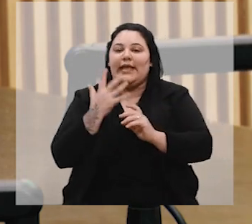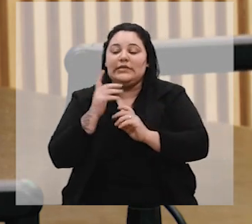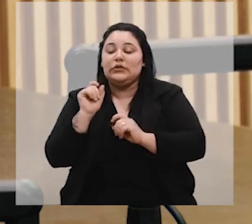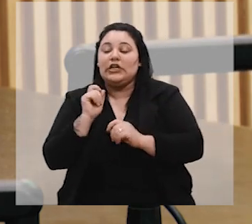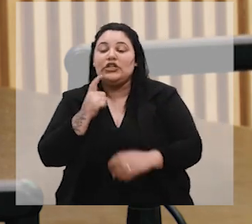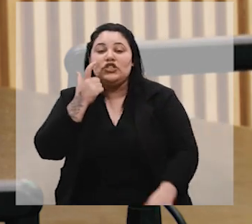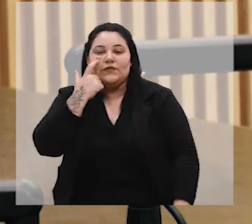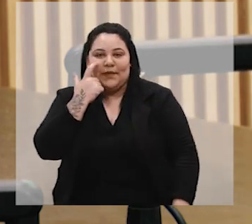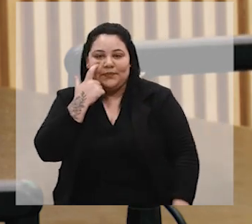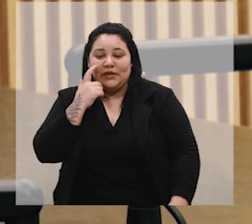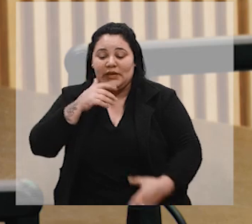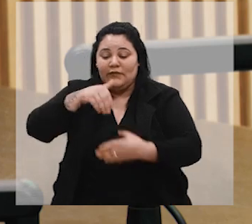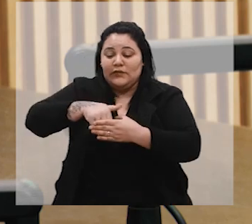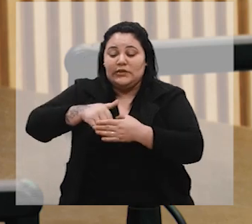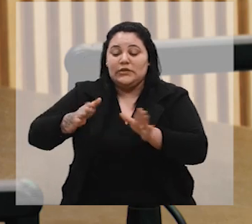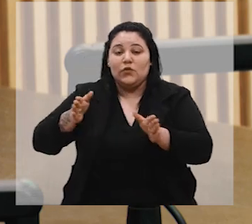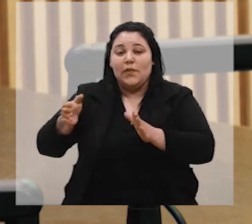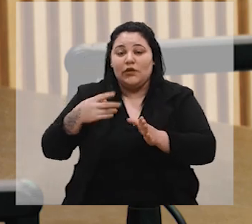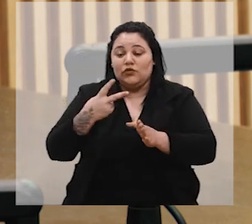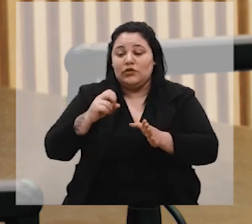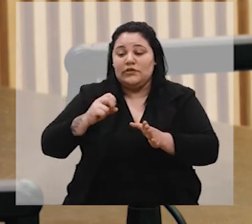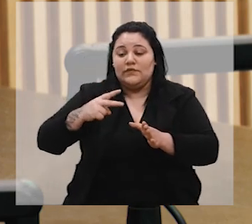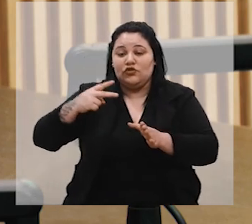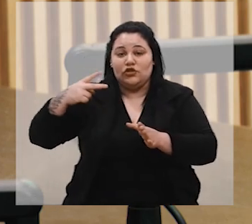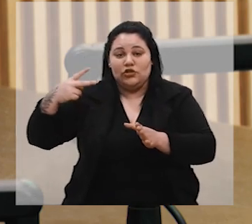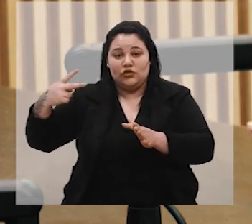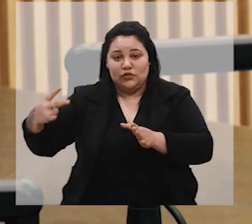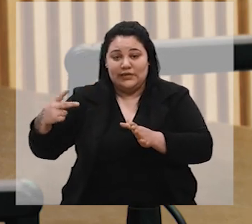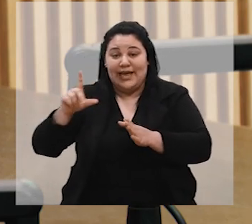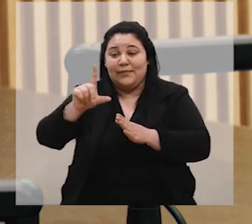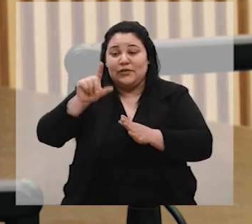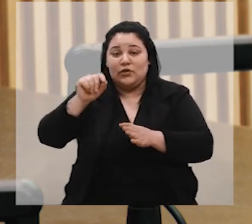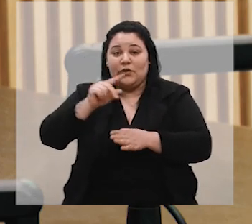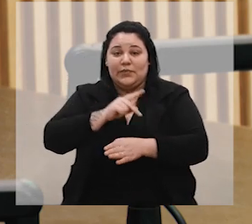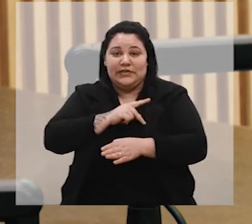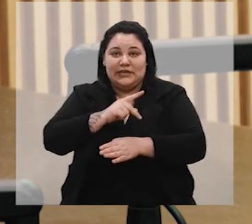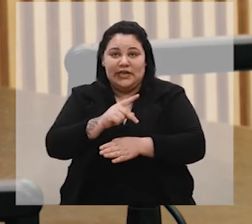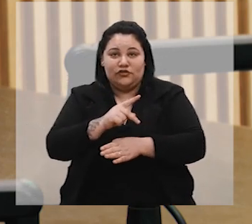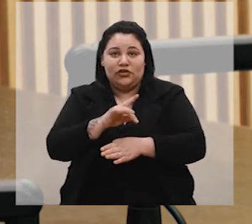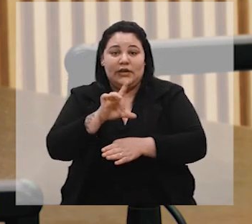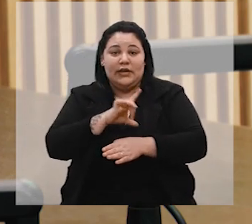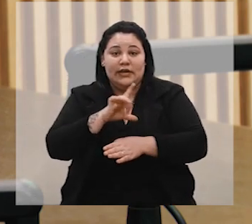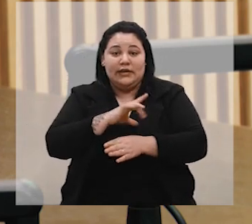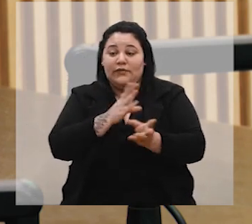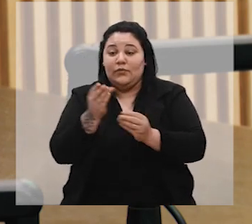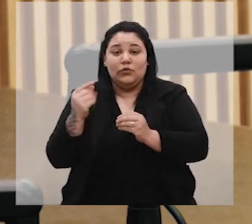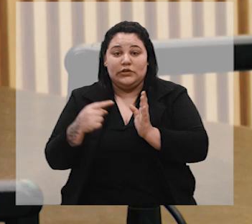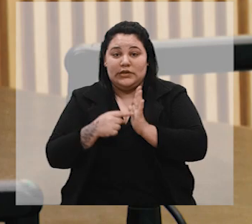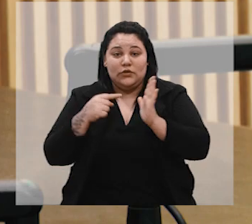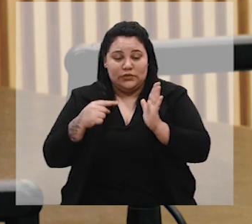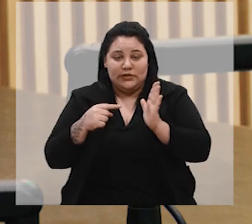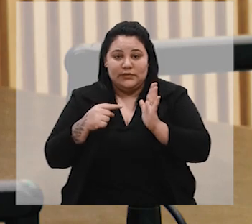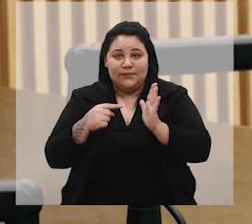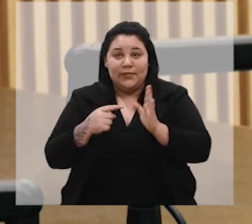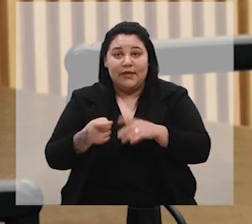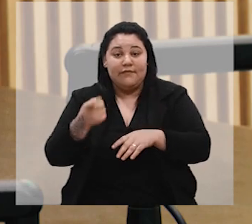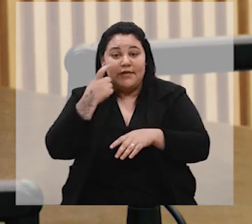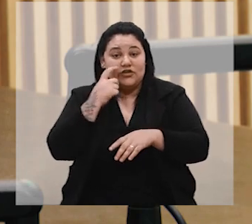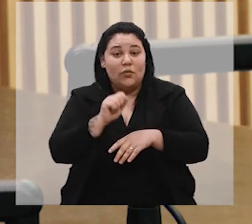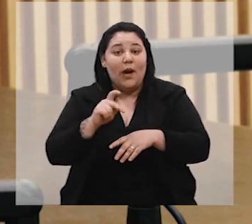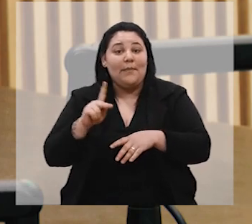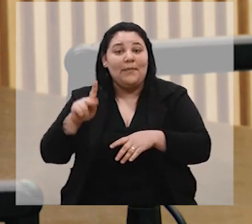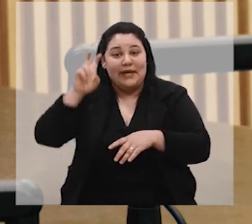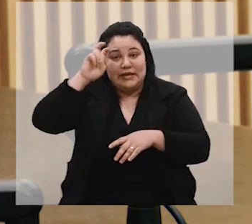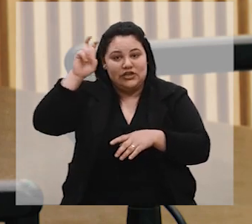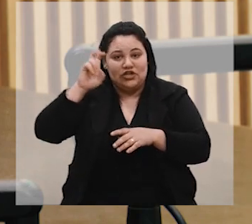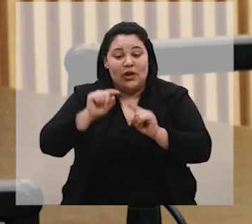O que a gente viu? Nas eleições de 2022, que era presidencial, teve ali em torno de 30 mil denúncias. Veja como o Pardal já está em uso. Mas